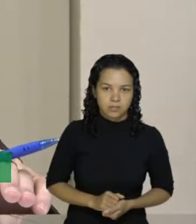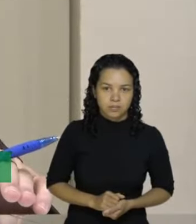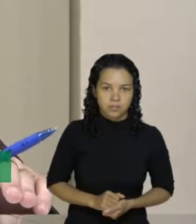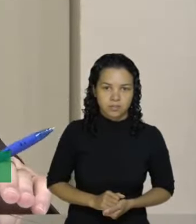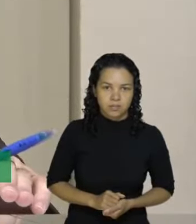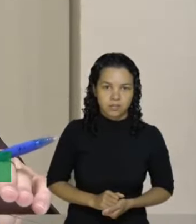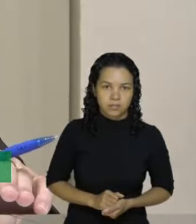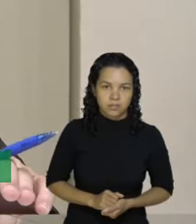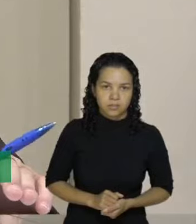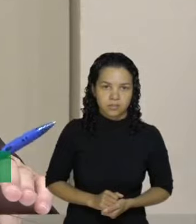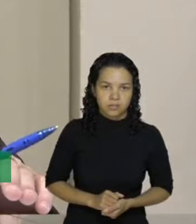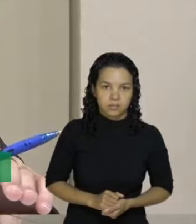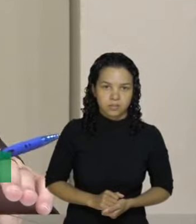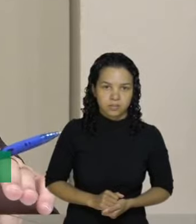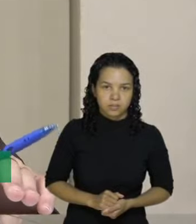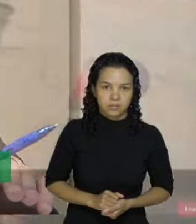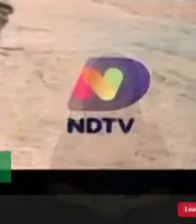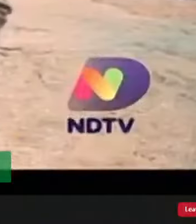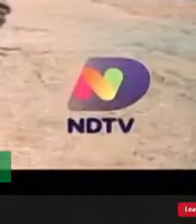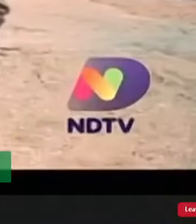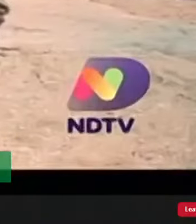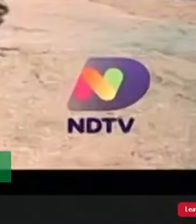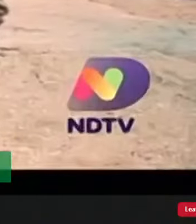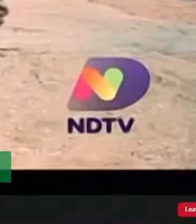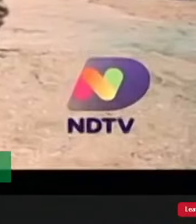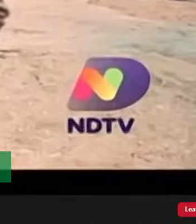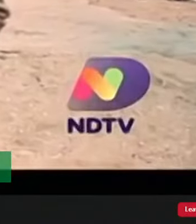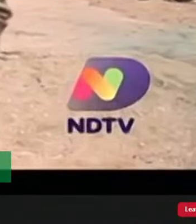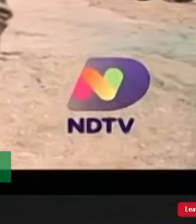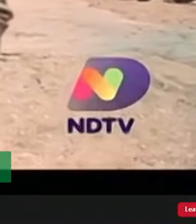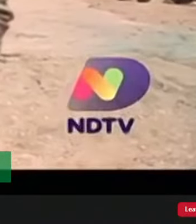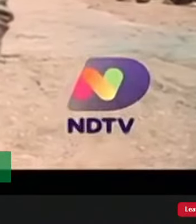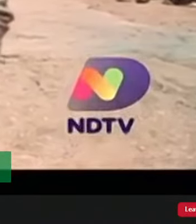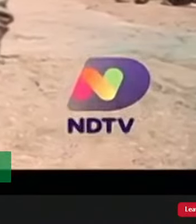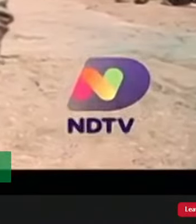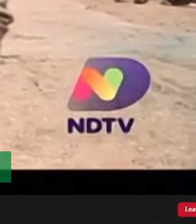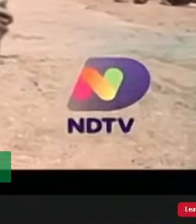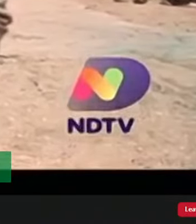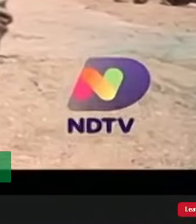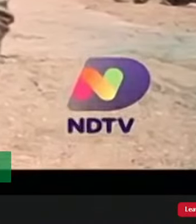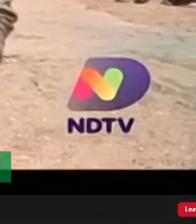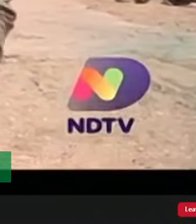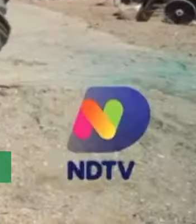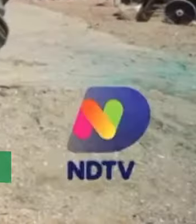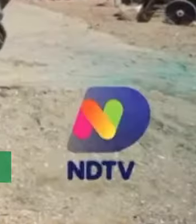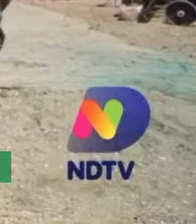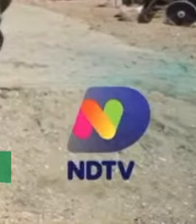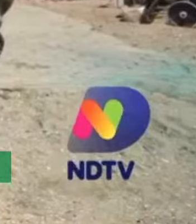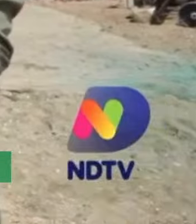Mostrou que existe viabilidade de cultivo dessa macroalga, apesar de ser uma alga de origem,